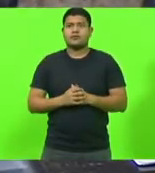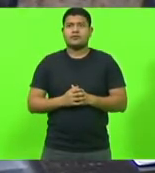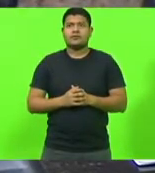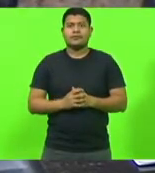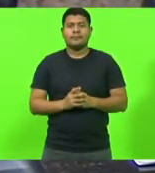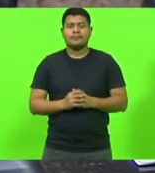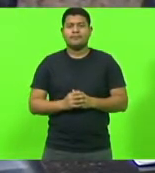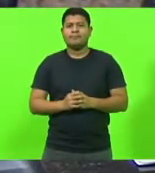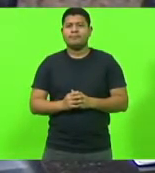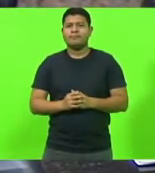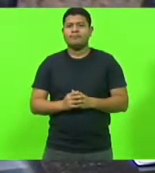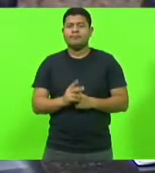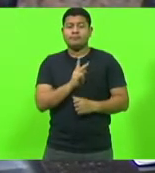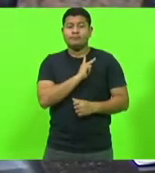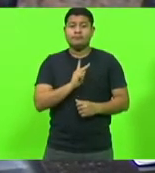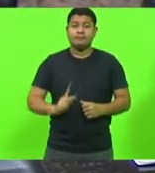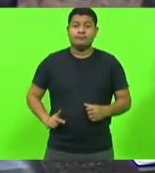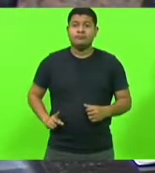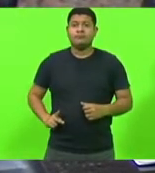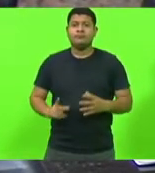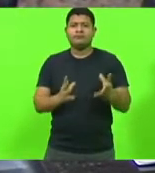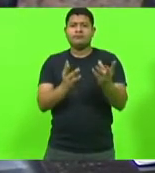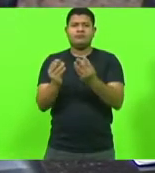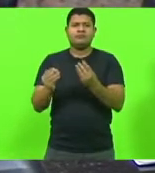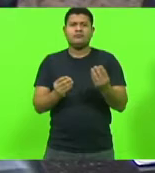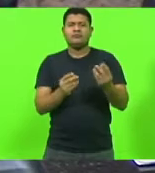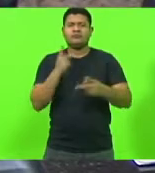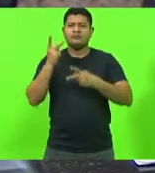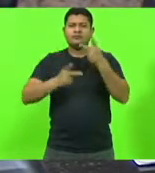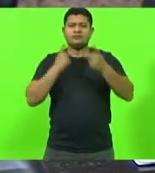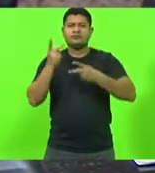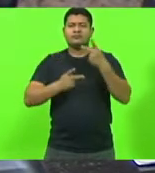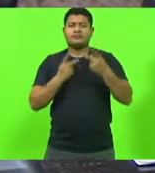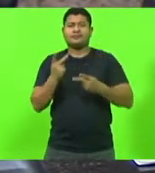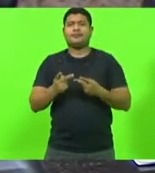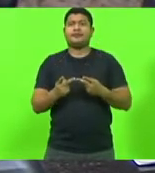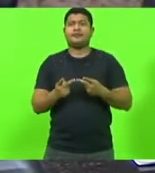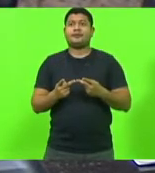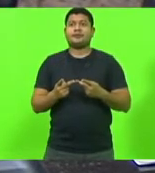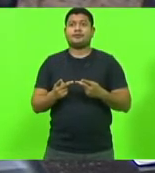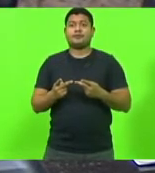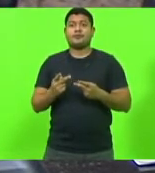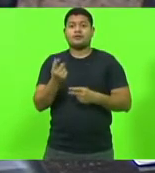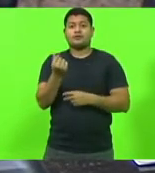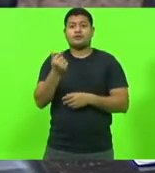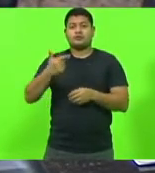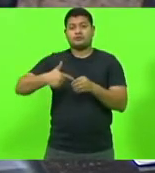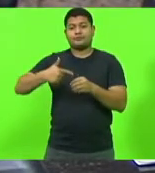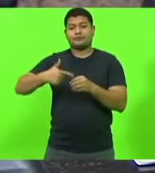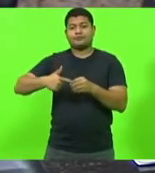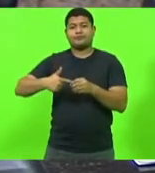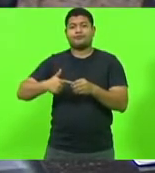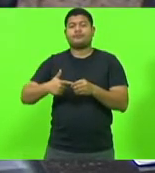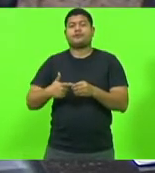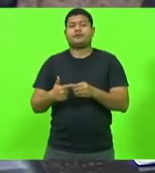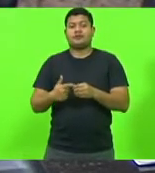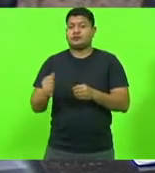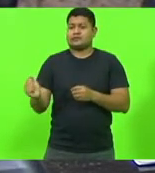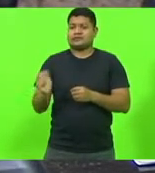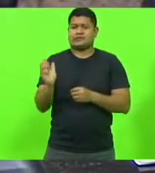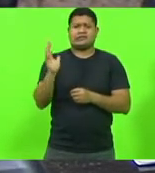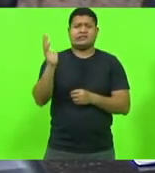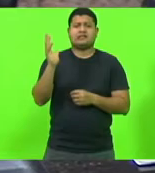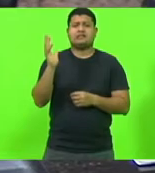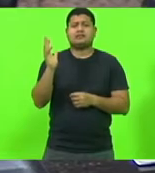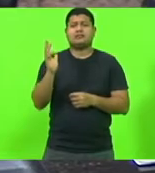Presidente, muito se fala, né, sobre o preço do combustível, da gasolina, que está caro,